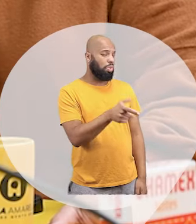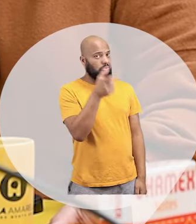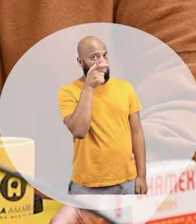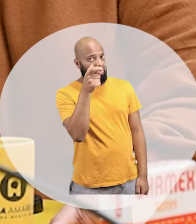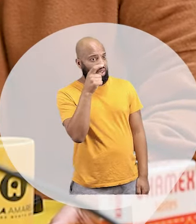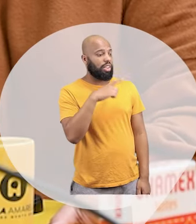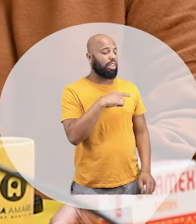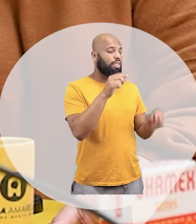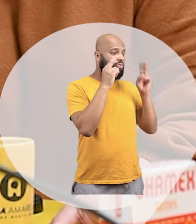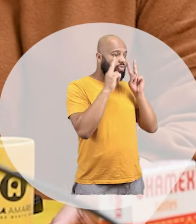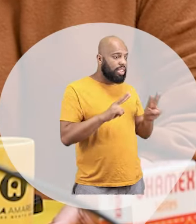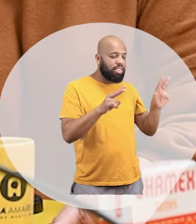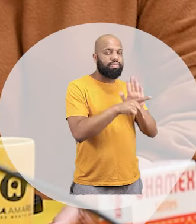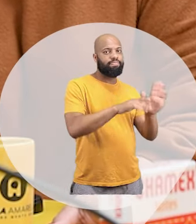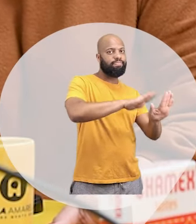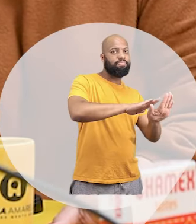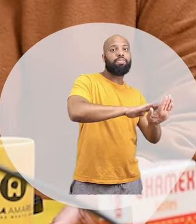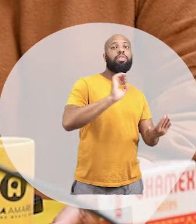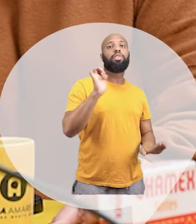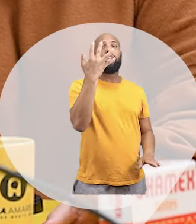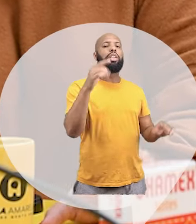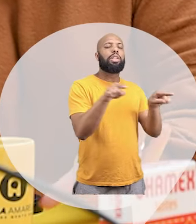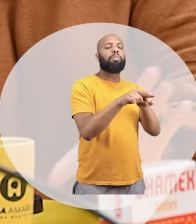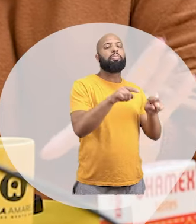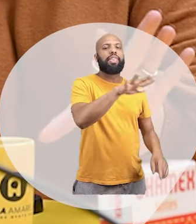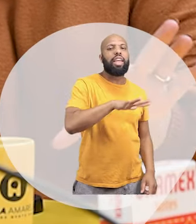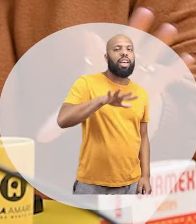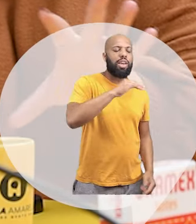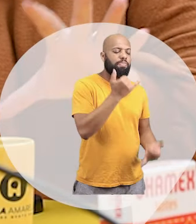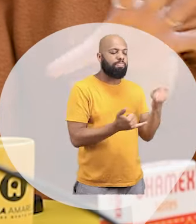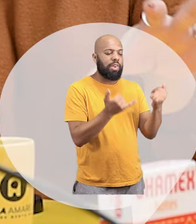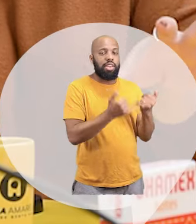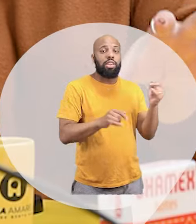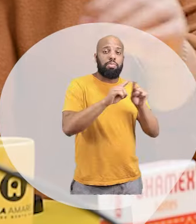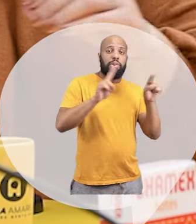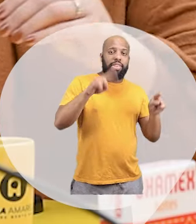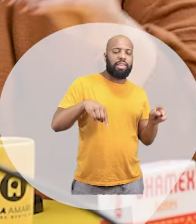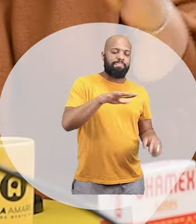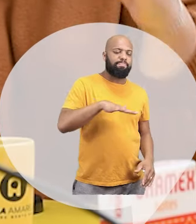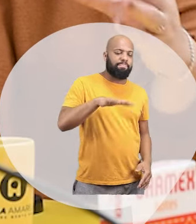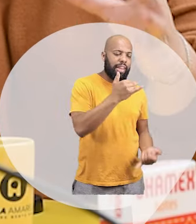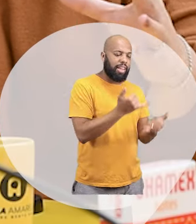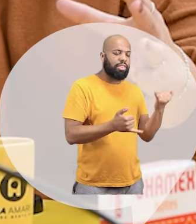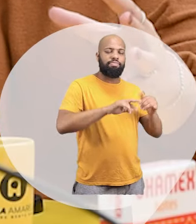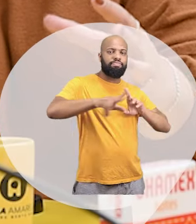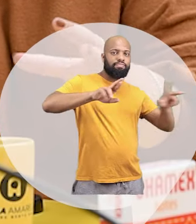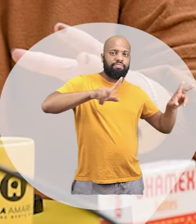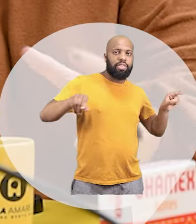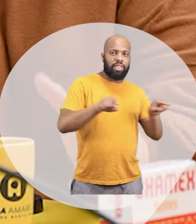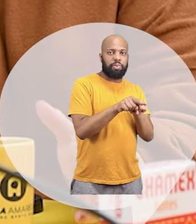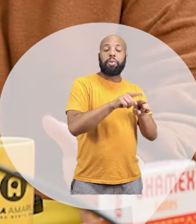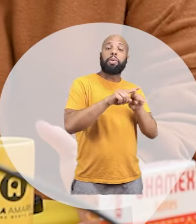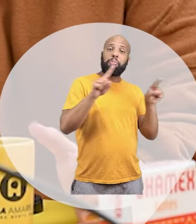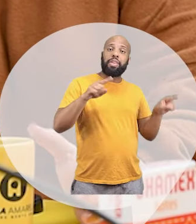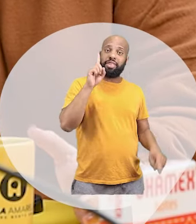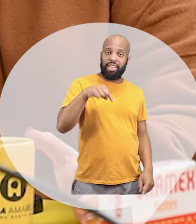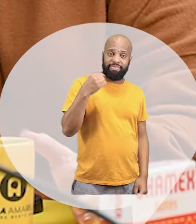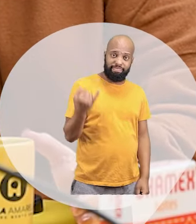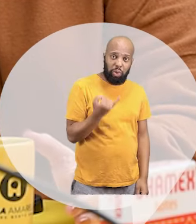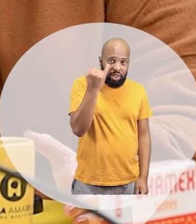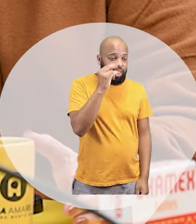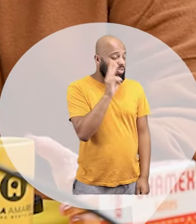consome ter uma visão desse bastidor né E também das áreas que são afins mas que são áreas Diferentes né então